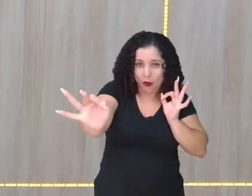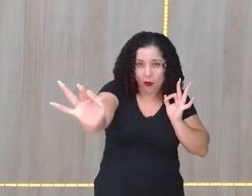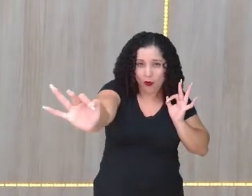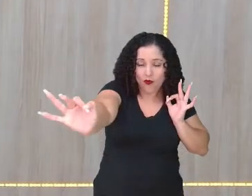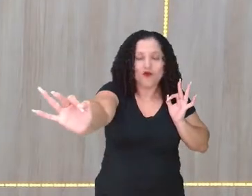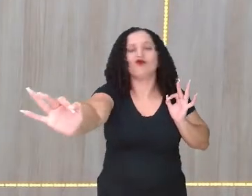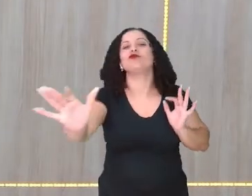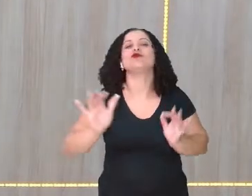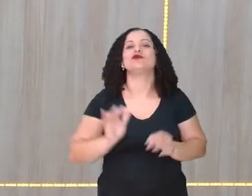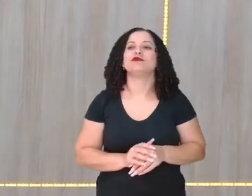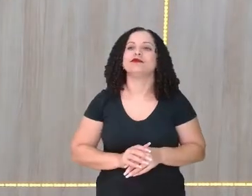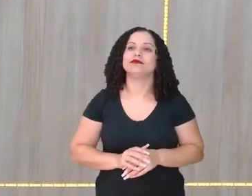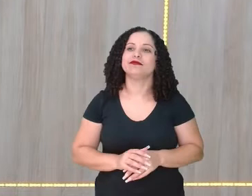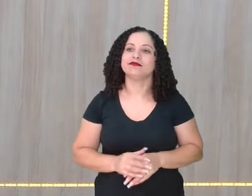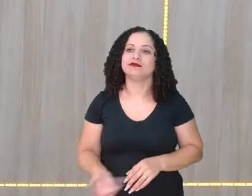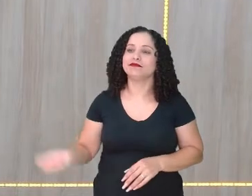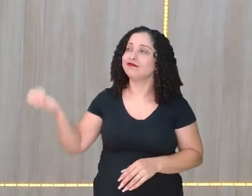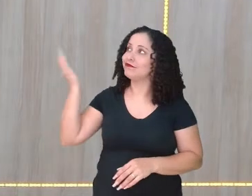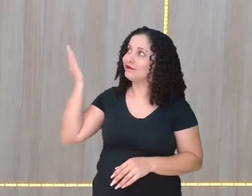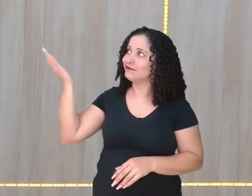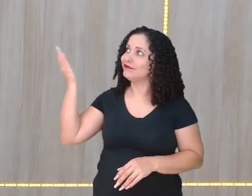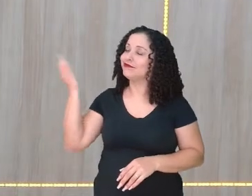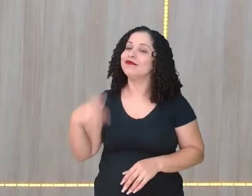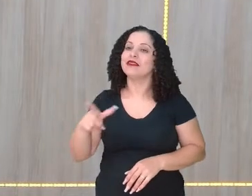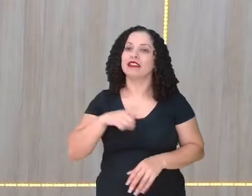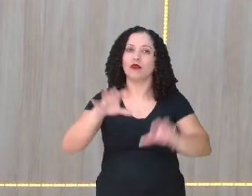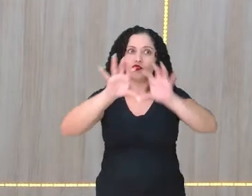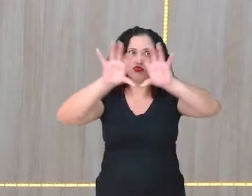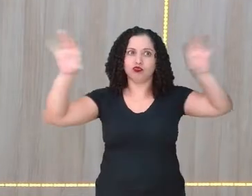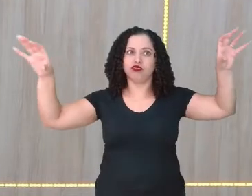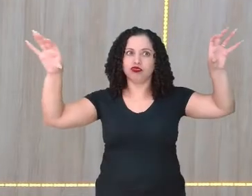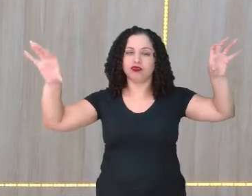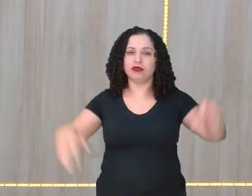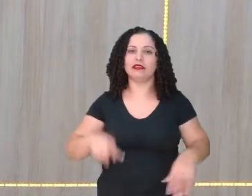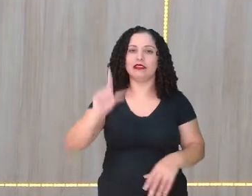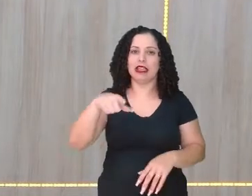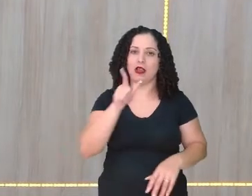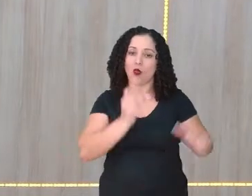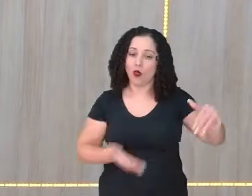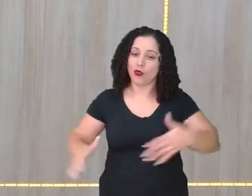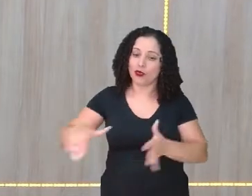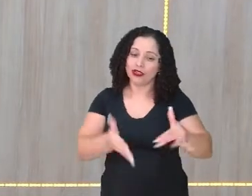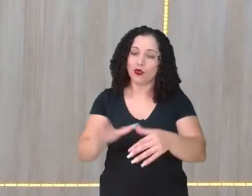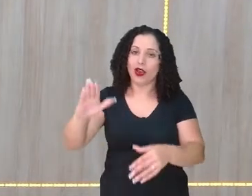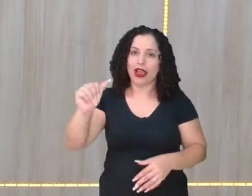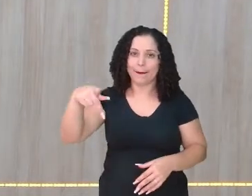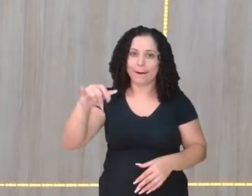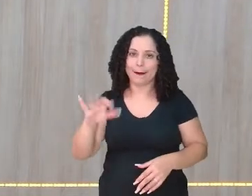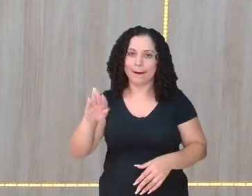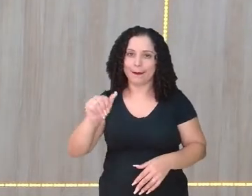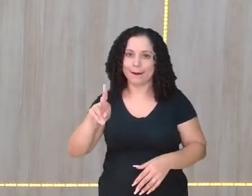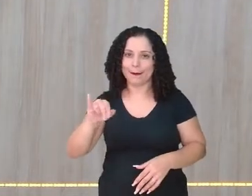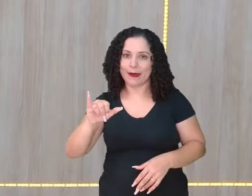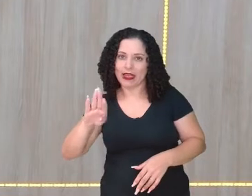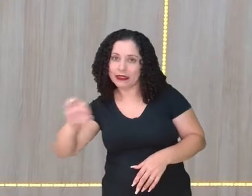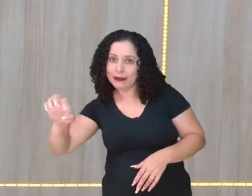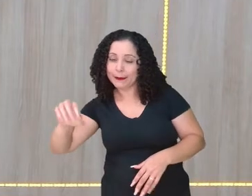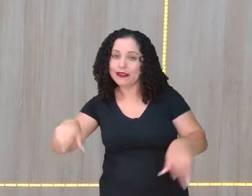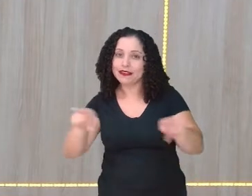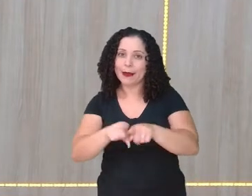resolução. Esse daqui é o rio Capibaribe, ó. Esse daqui é o rio